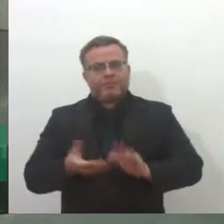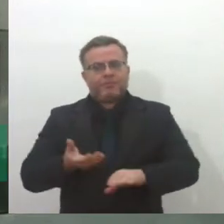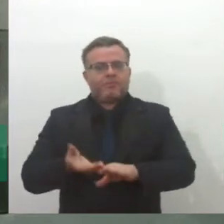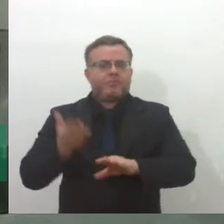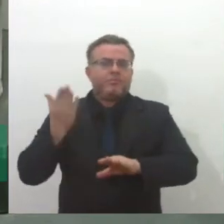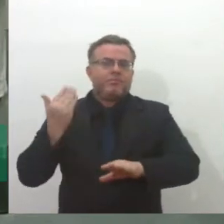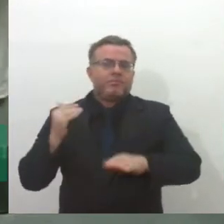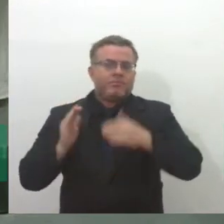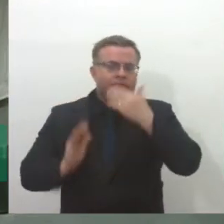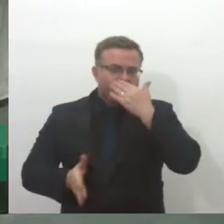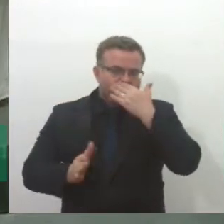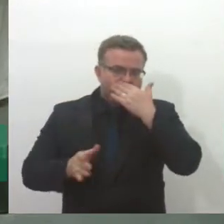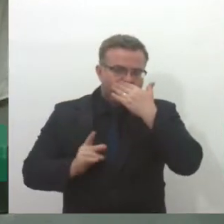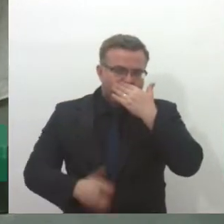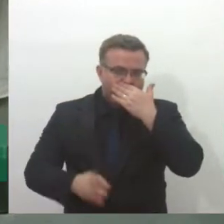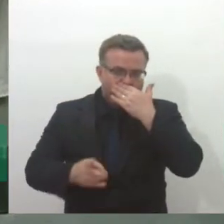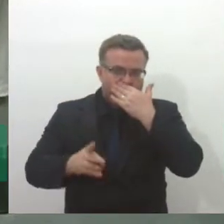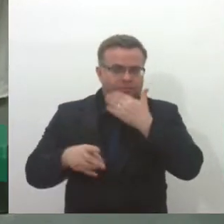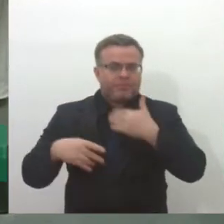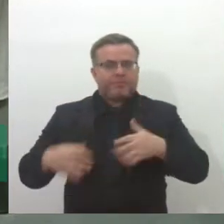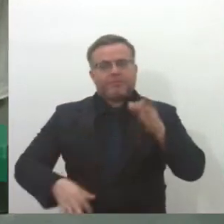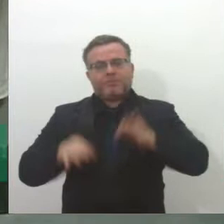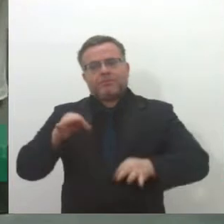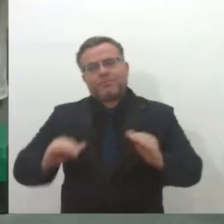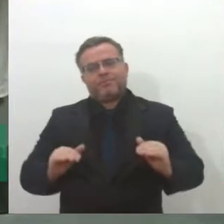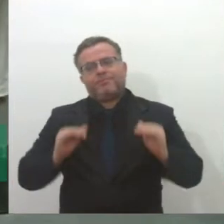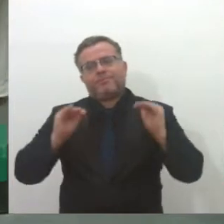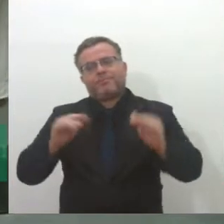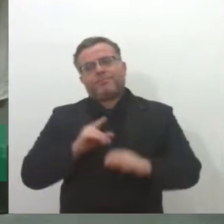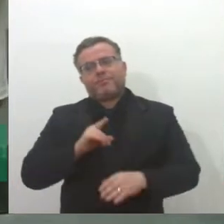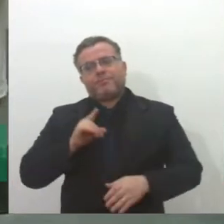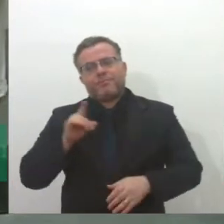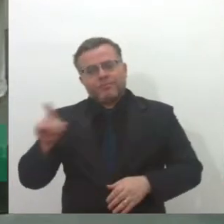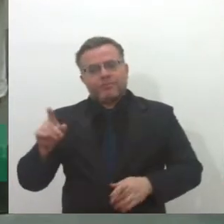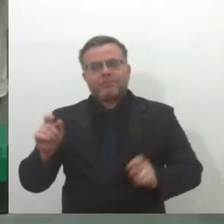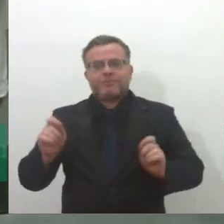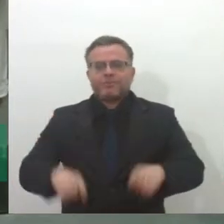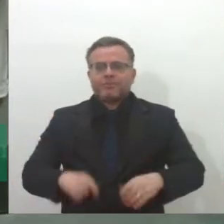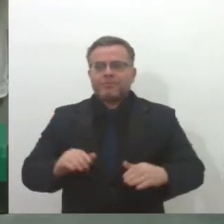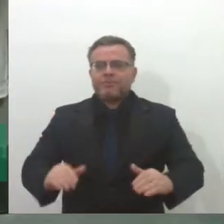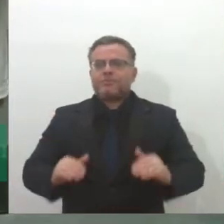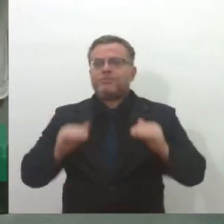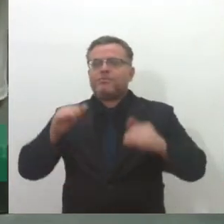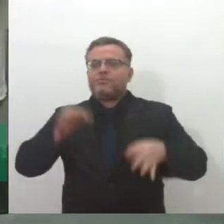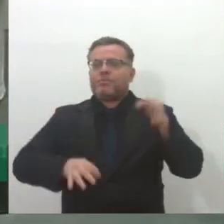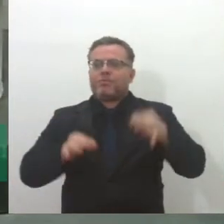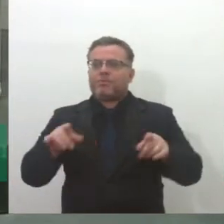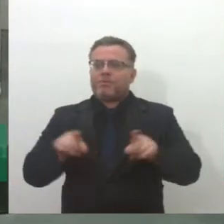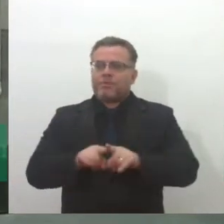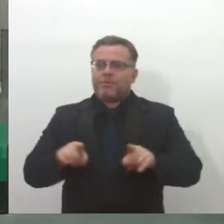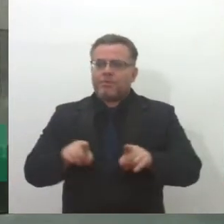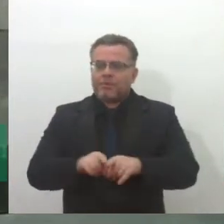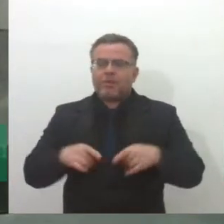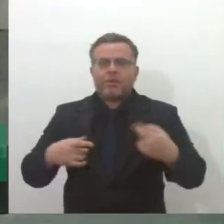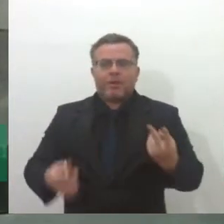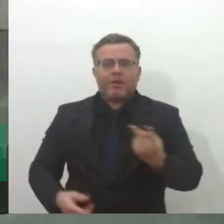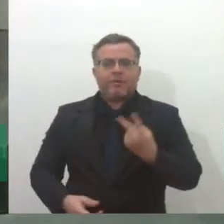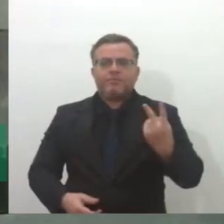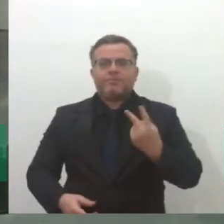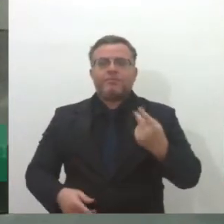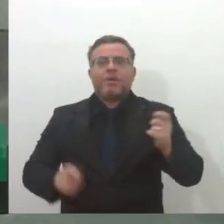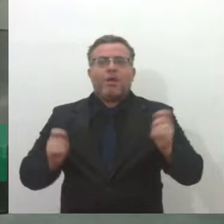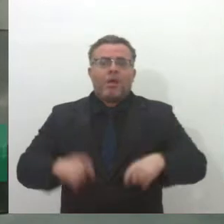decisões do Supremo Tribunal Federal, o STF, e do Superior Tribunal de Justiça, o STJ. Queria que você detalhasse aí